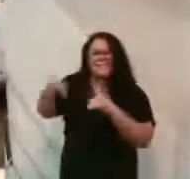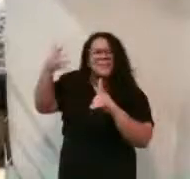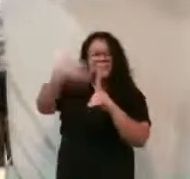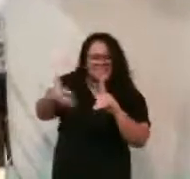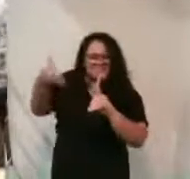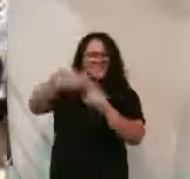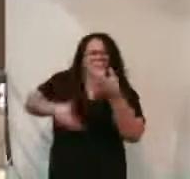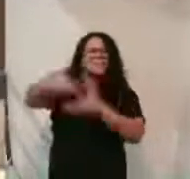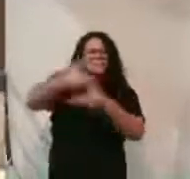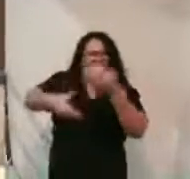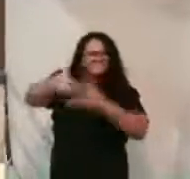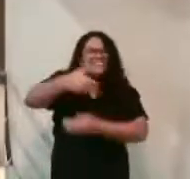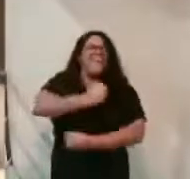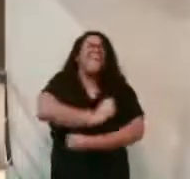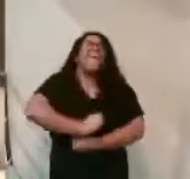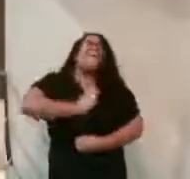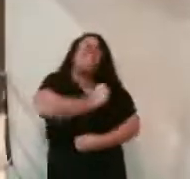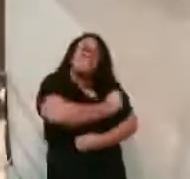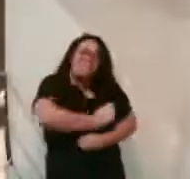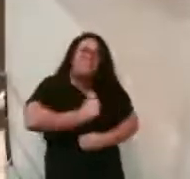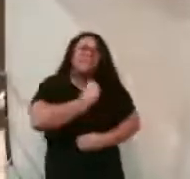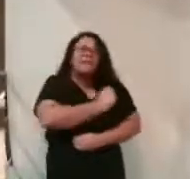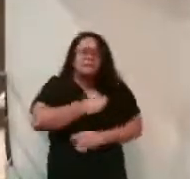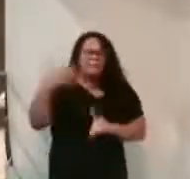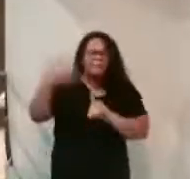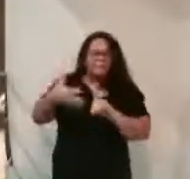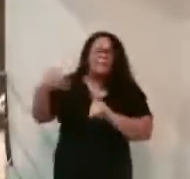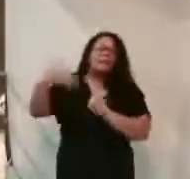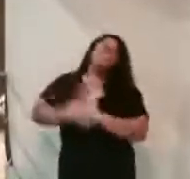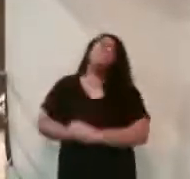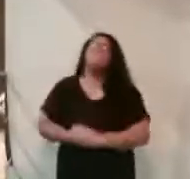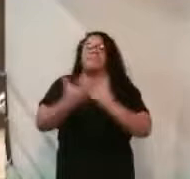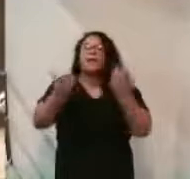tema. Cristiane Roberta, deixa eu ler aqui o currículo dela.